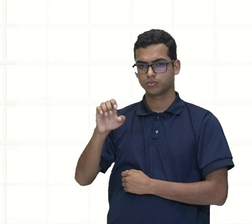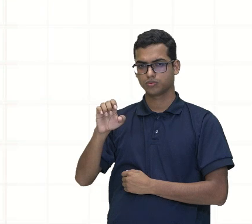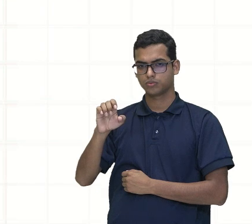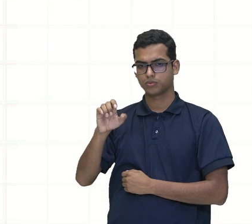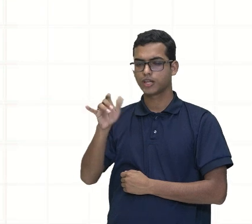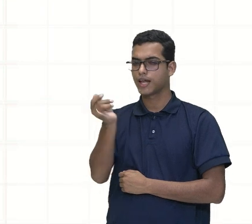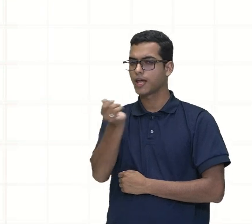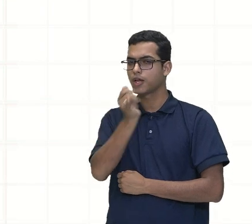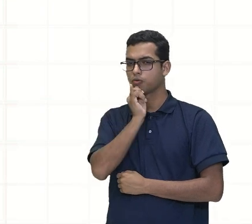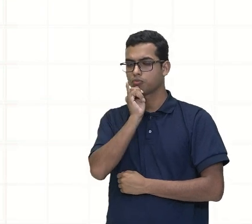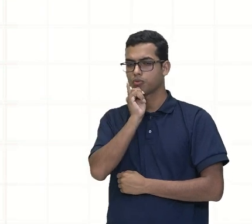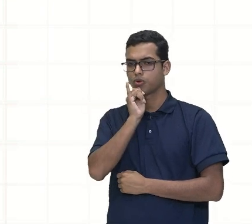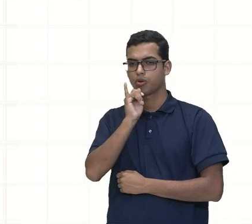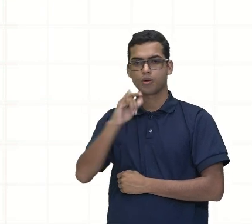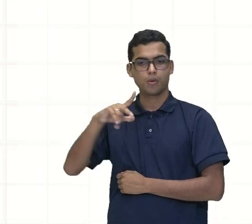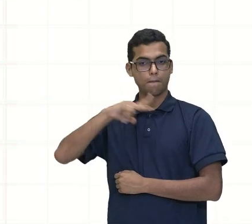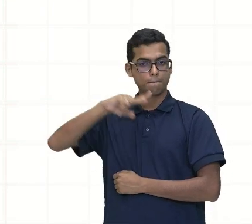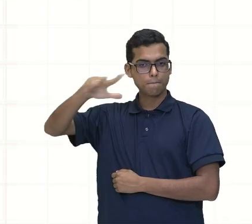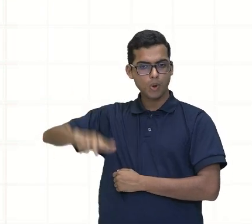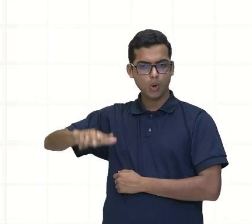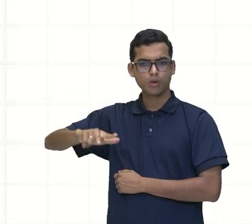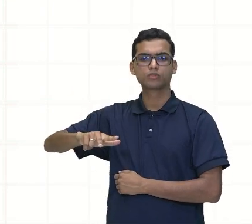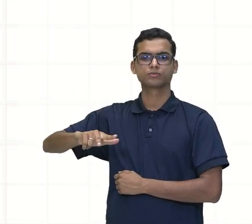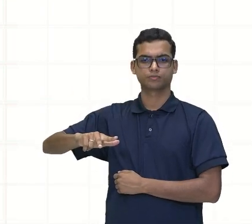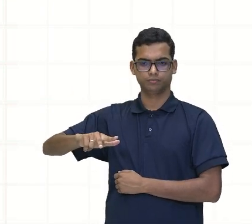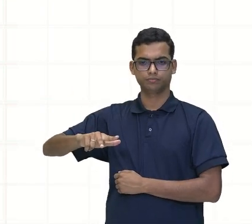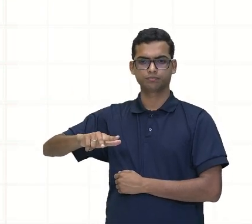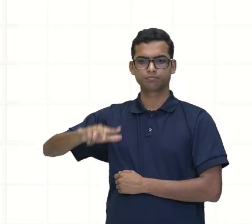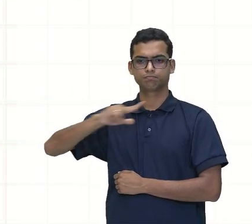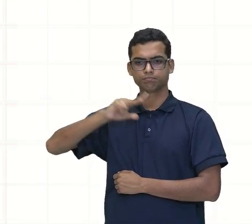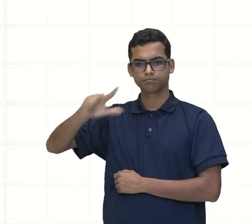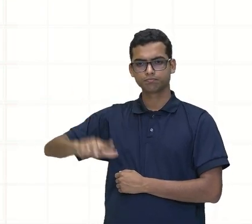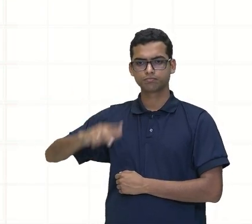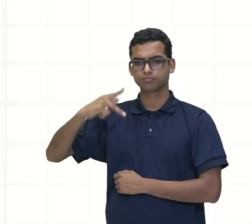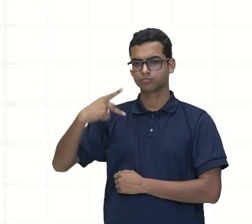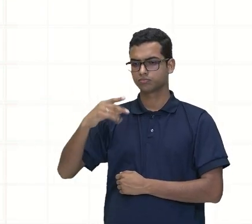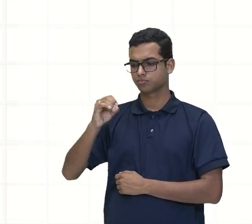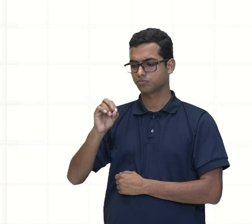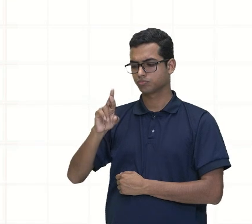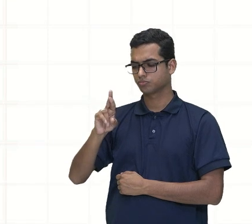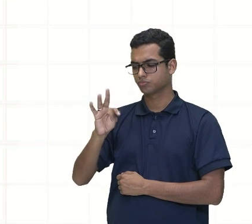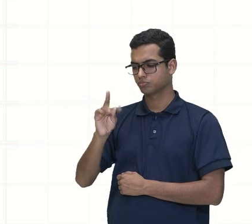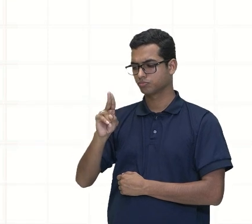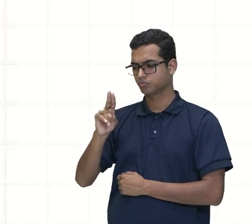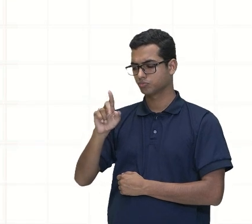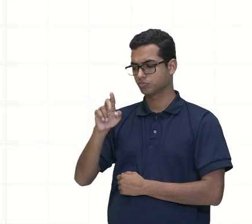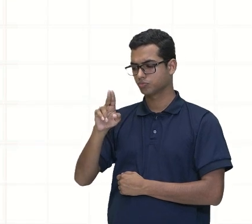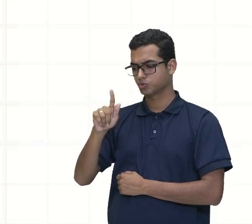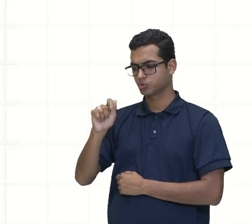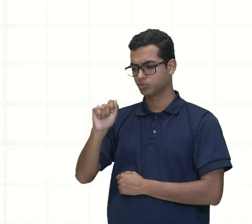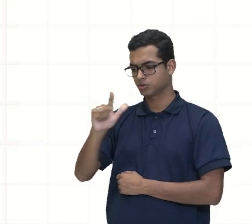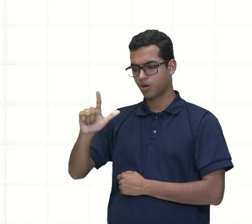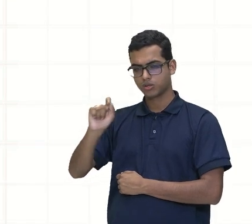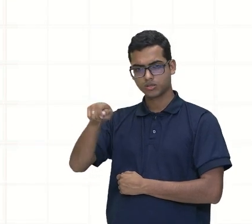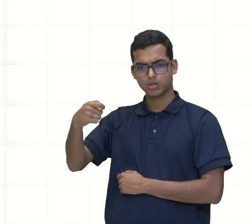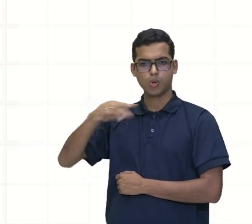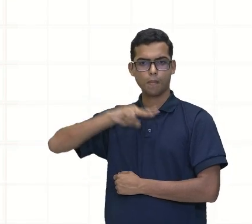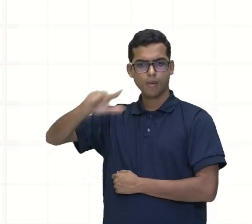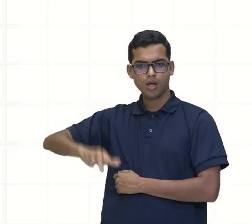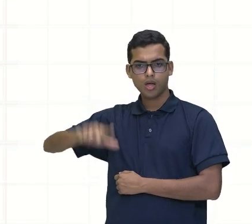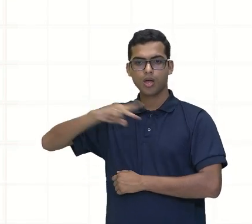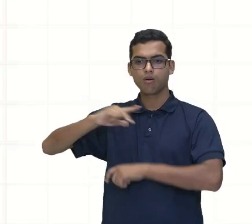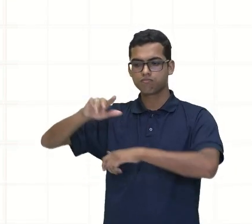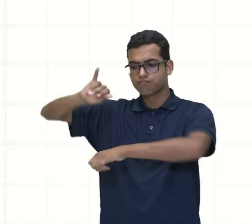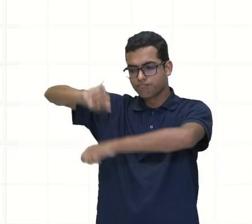Portugal, certo? Portugal era uma metrópole. Então, a gente pode citar os portugueses como exemplo aqui de